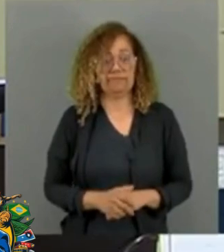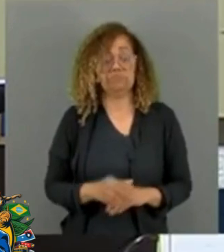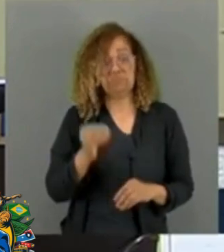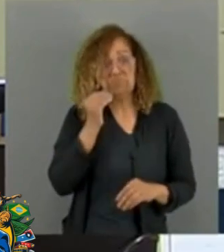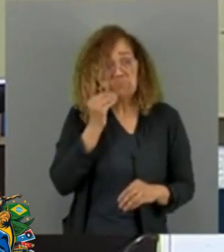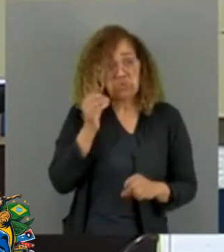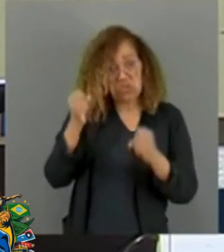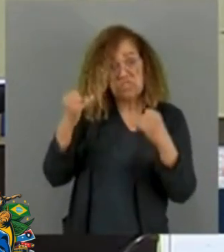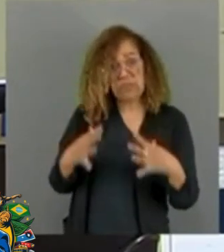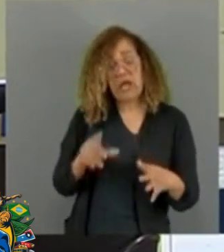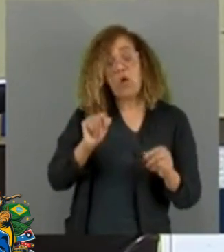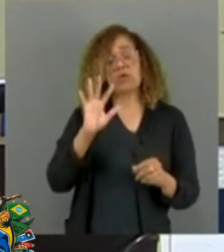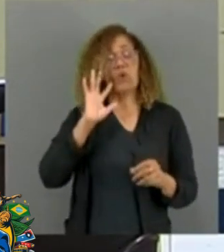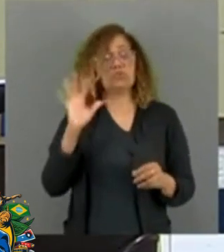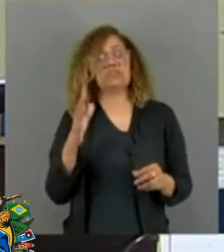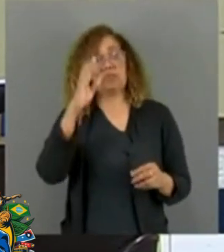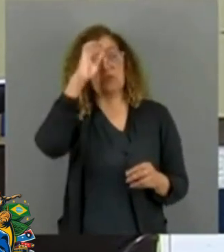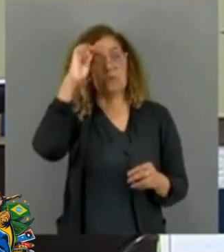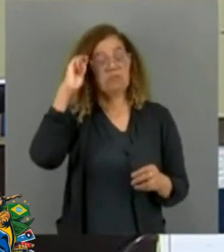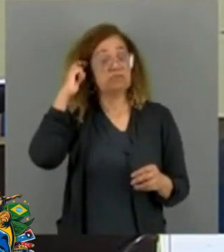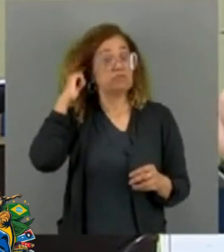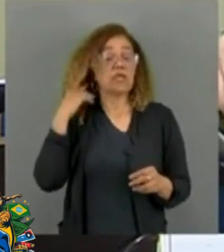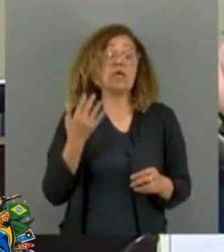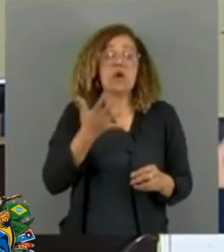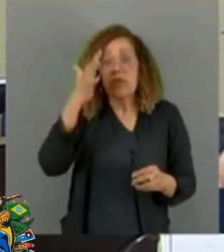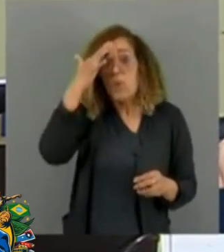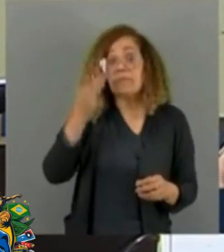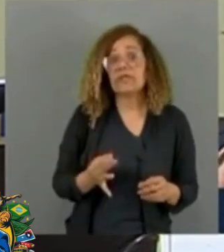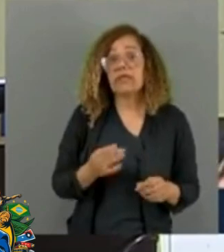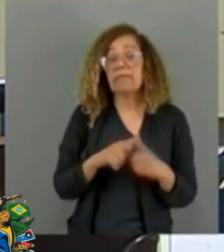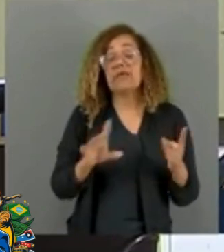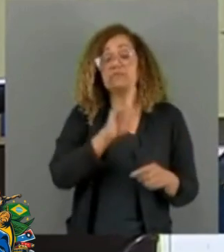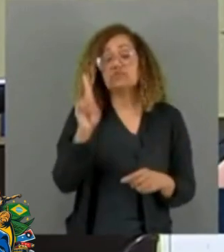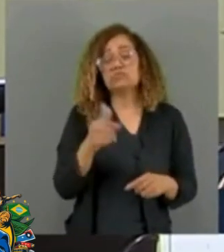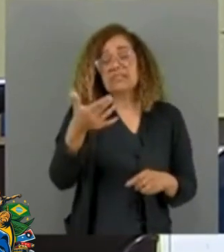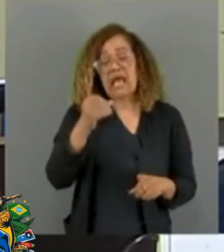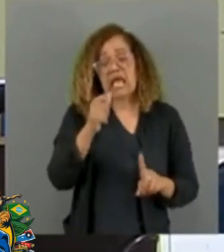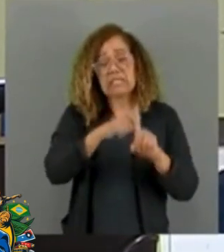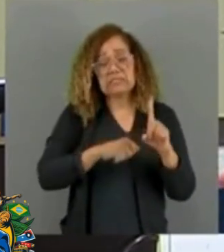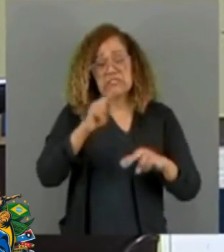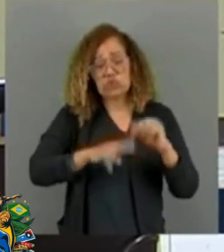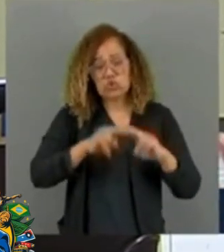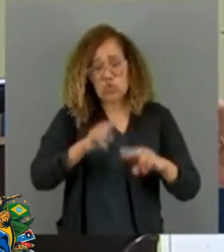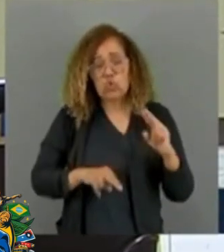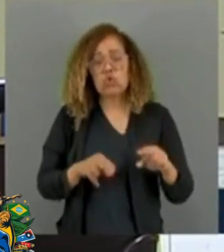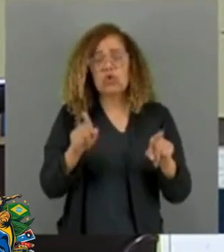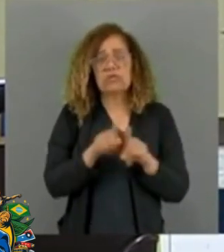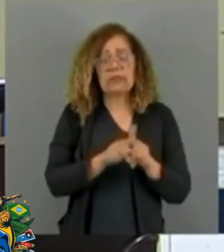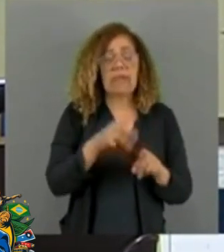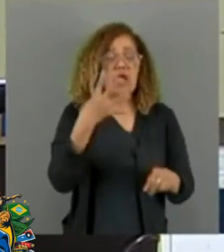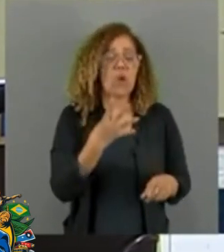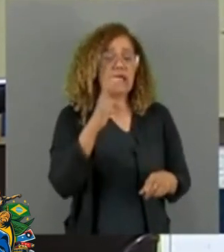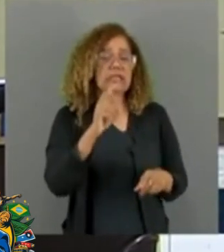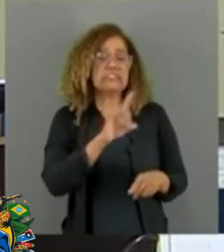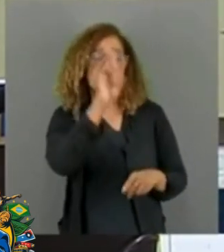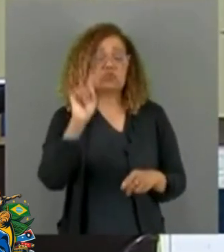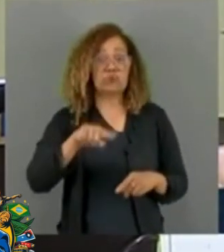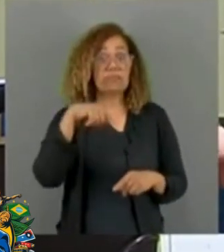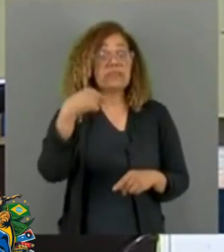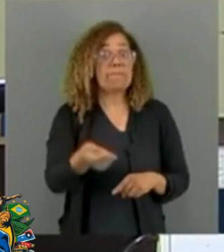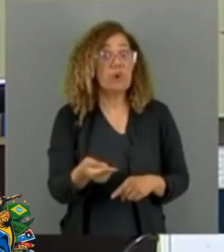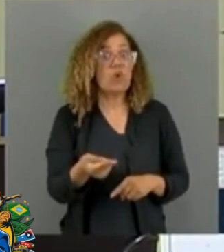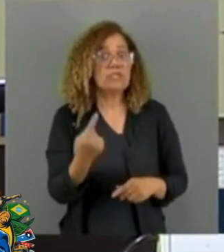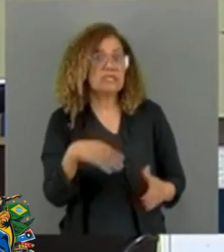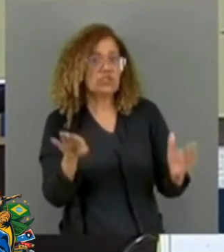estar aqui para explicar o que acontece, eu gostaria muito de entender. No dia 10 de junho, ou seja, 45 dias depois aproximadamente,